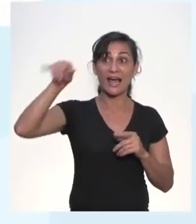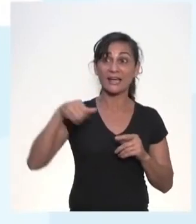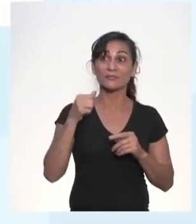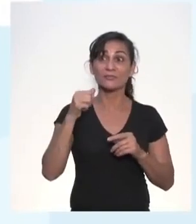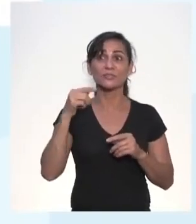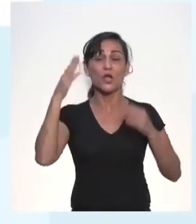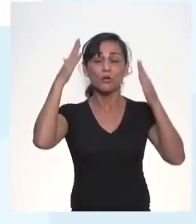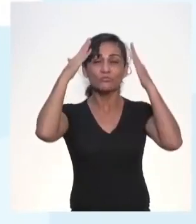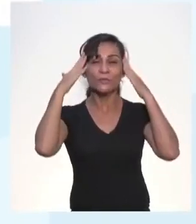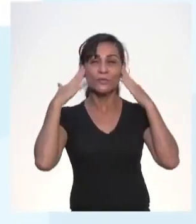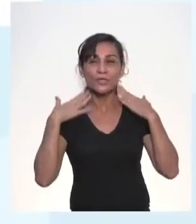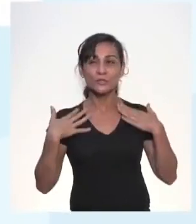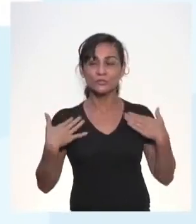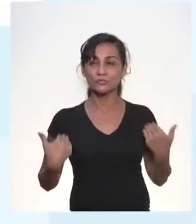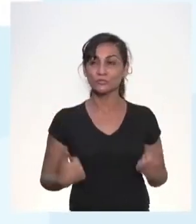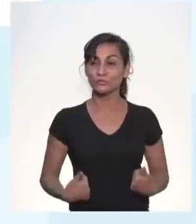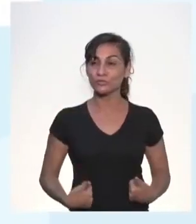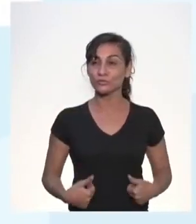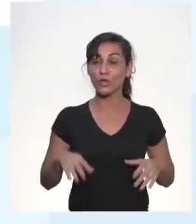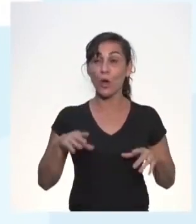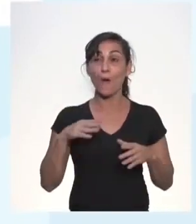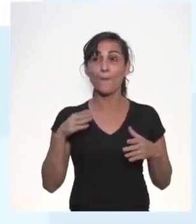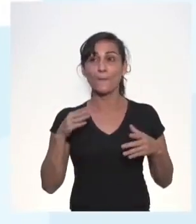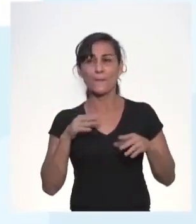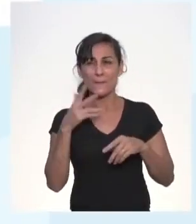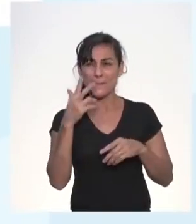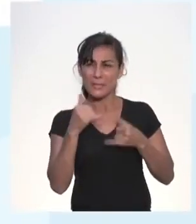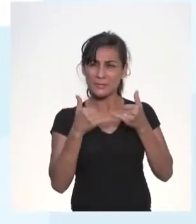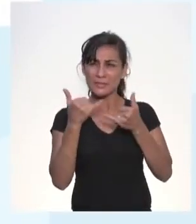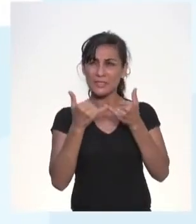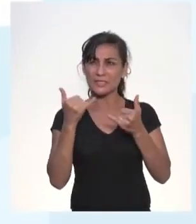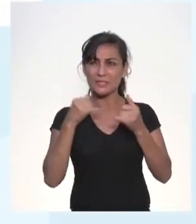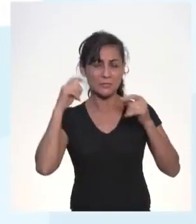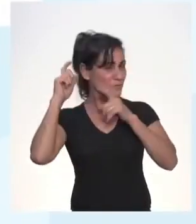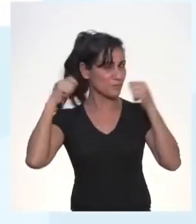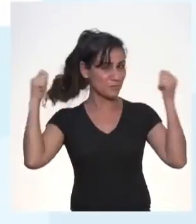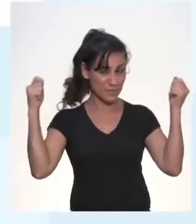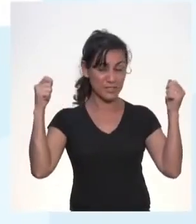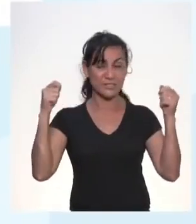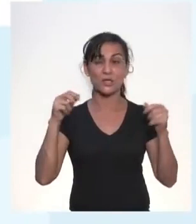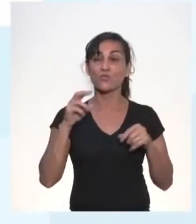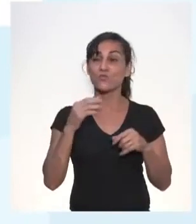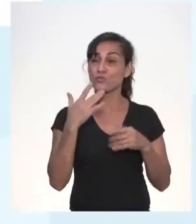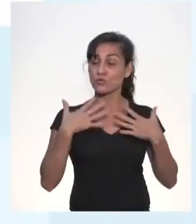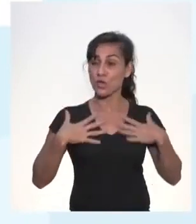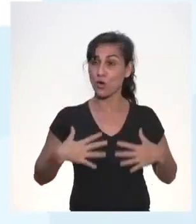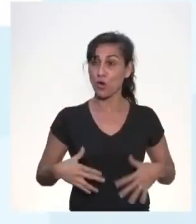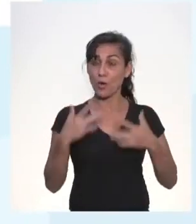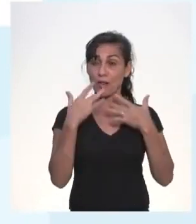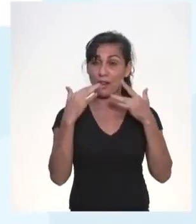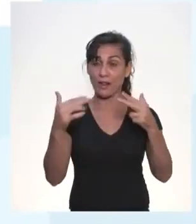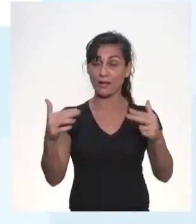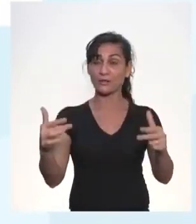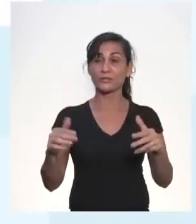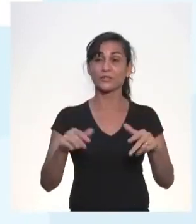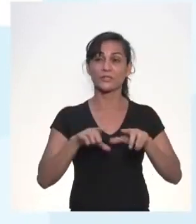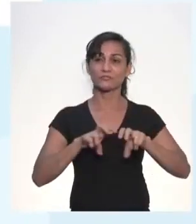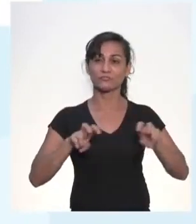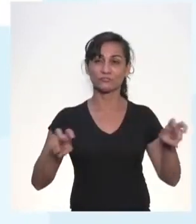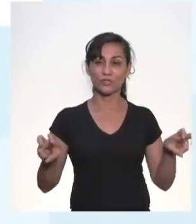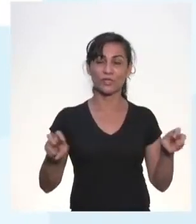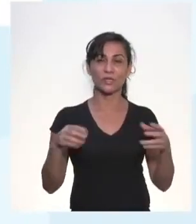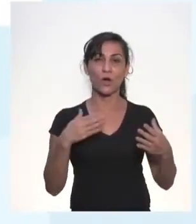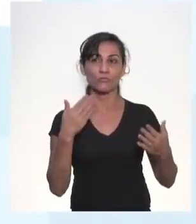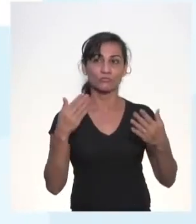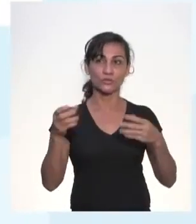os cabelos lisos, parcialmente presos e trajando um vestido colorido. Estava sentada diante do terreno antes ocupado